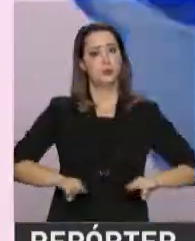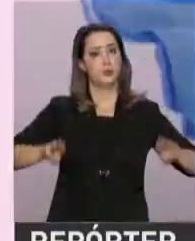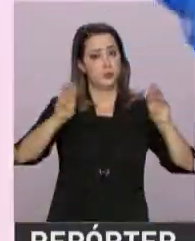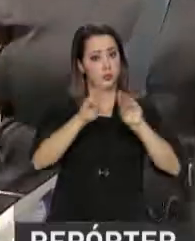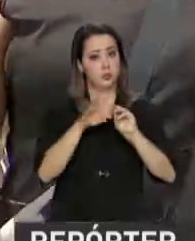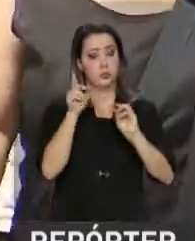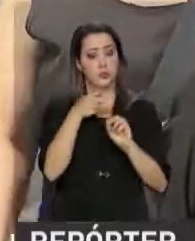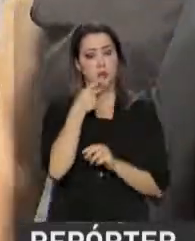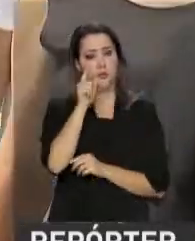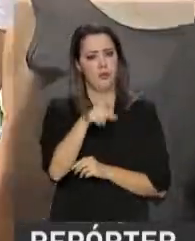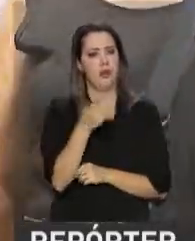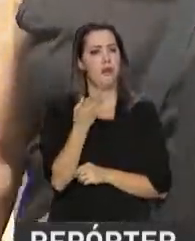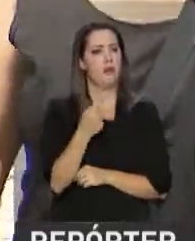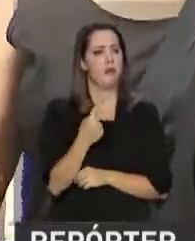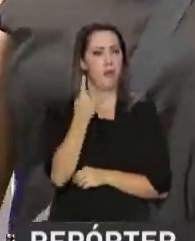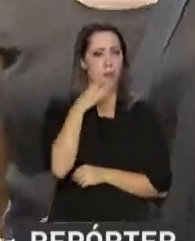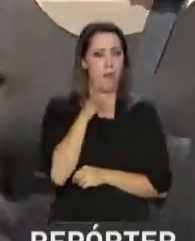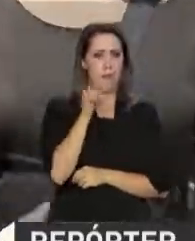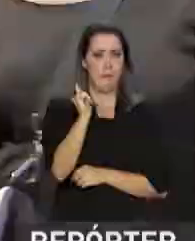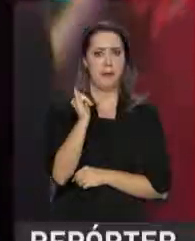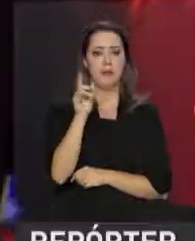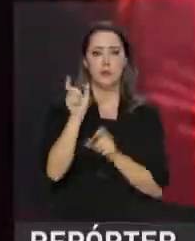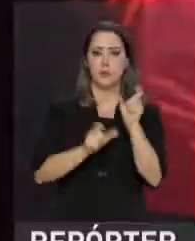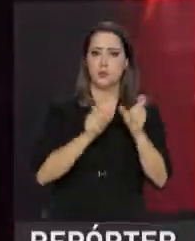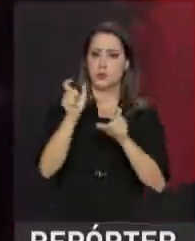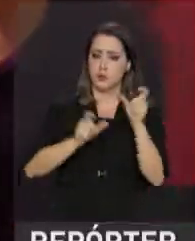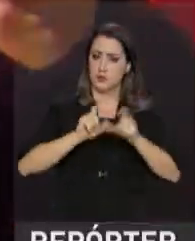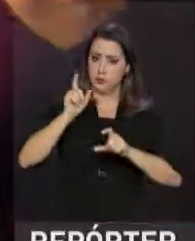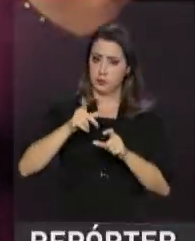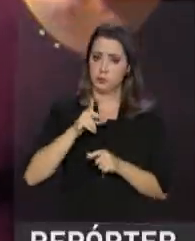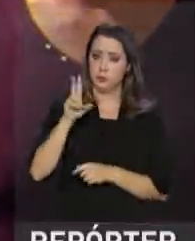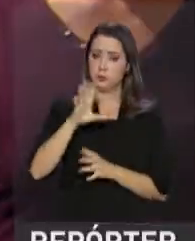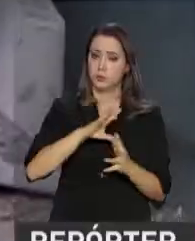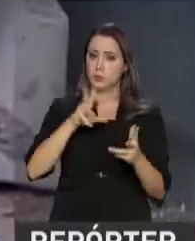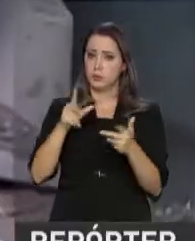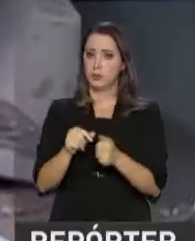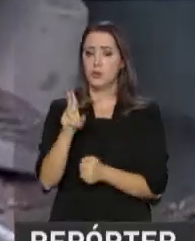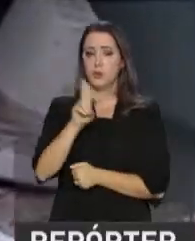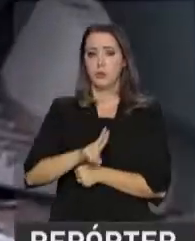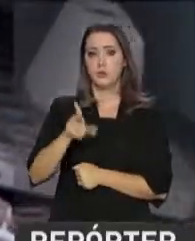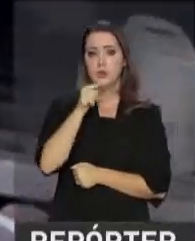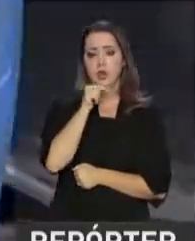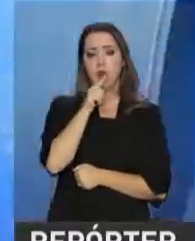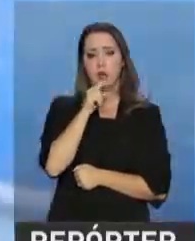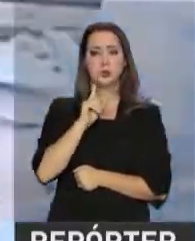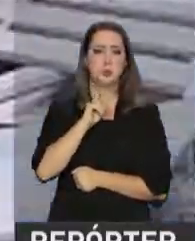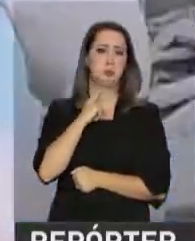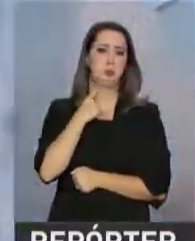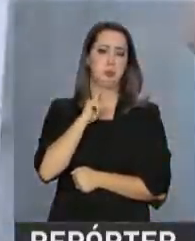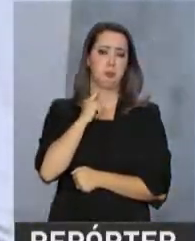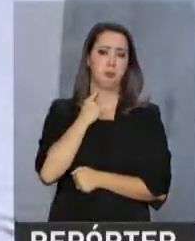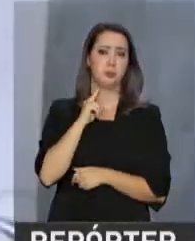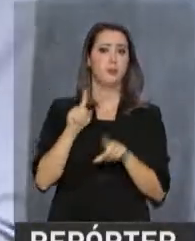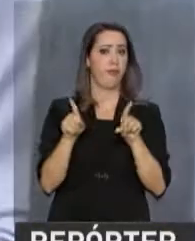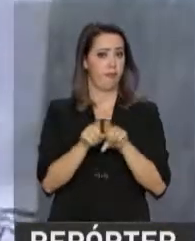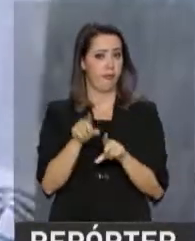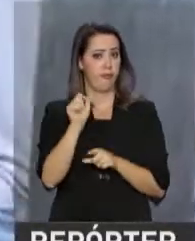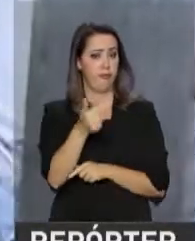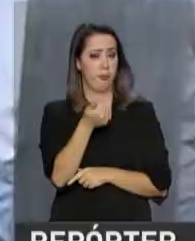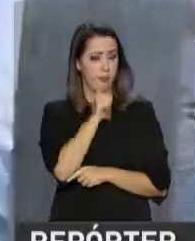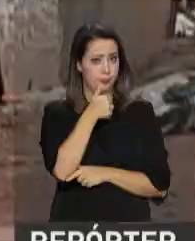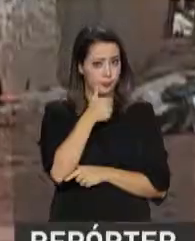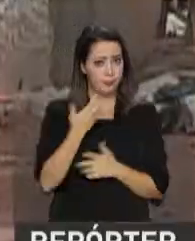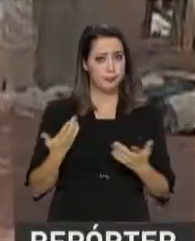onu cerca de 1 bilhão e oitocentos milhões de pessoas no mundo usam fontes de águas contaminadas por fezes para